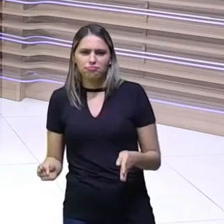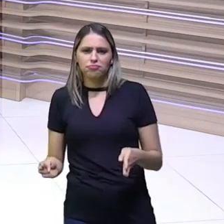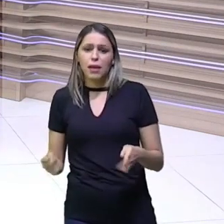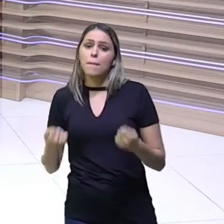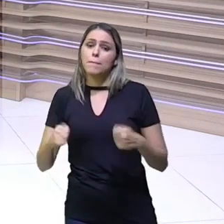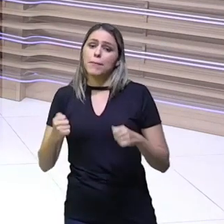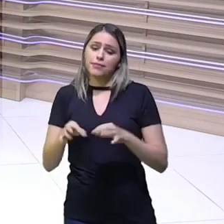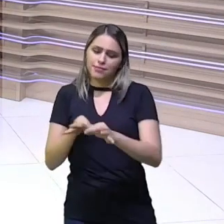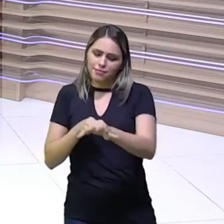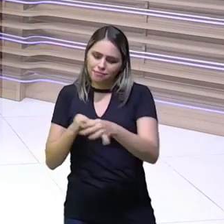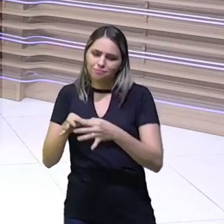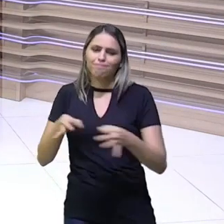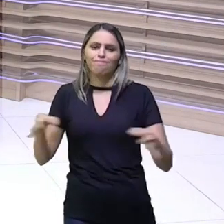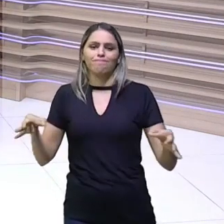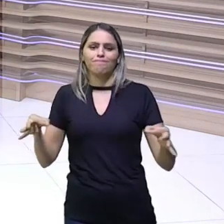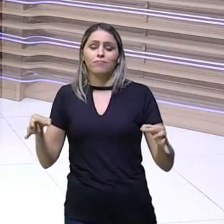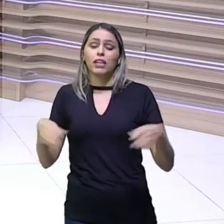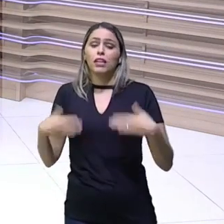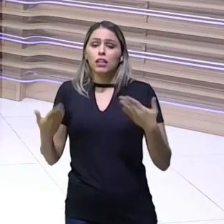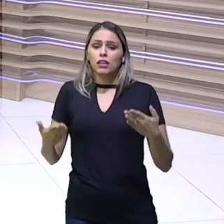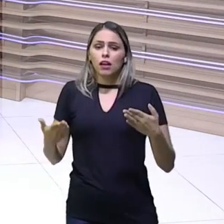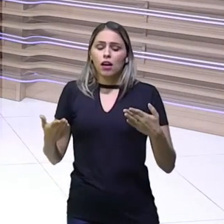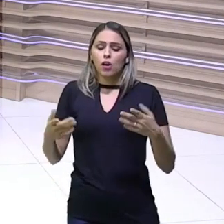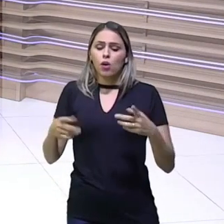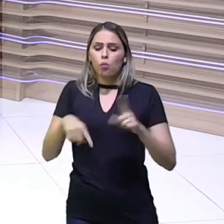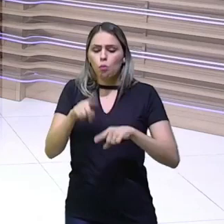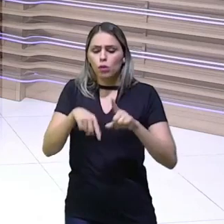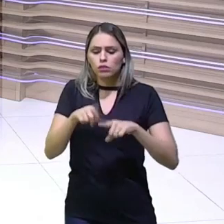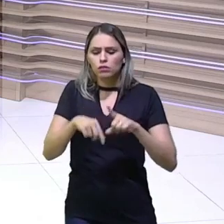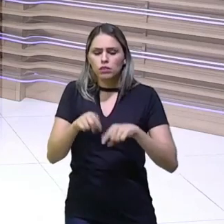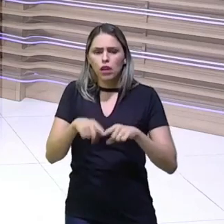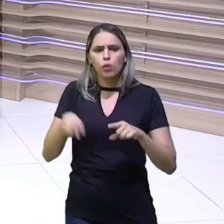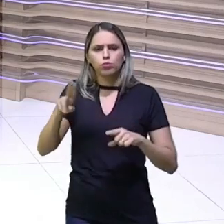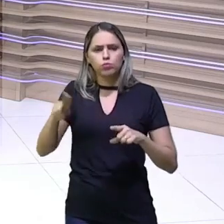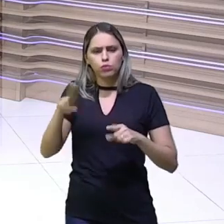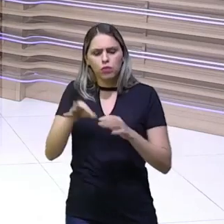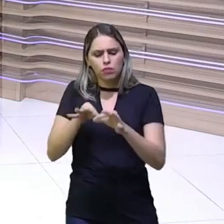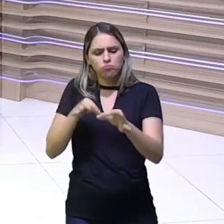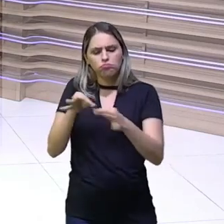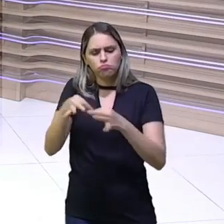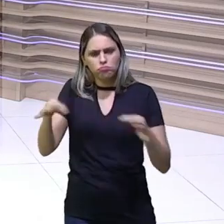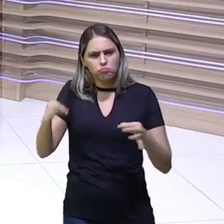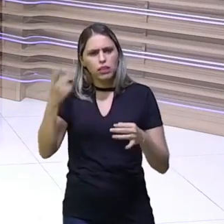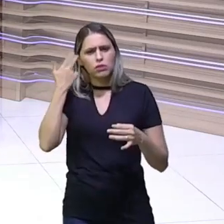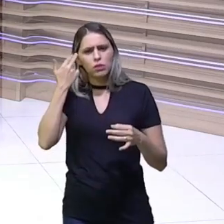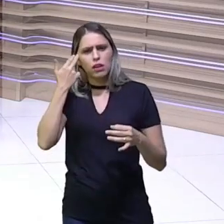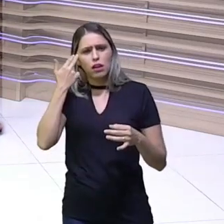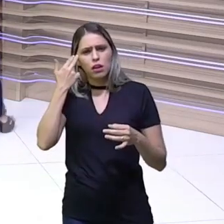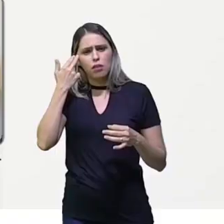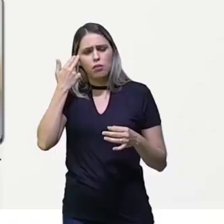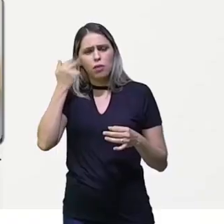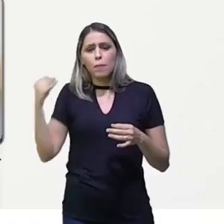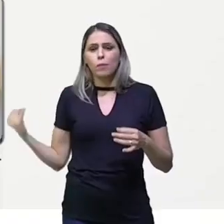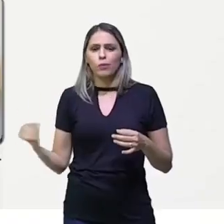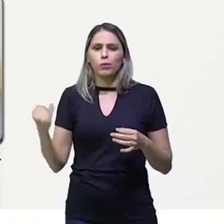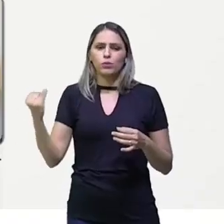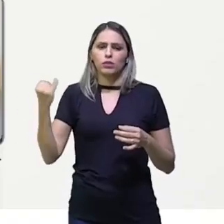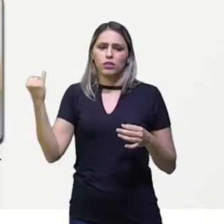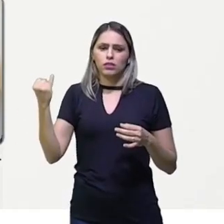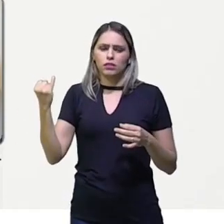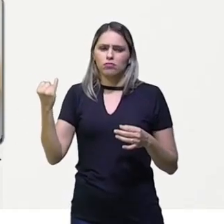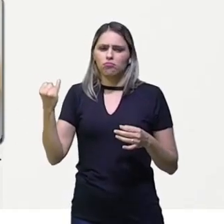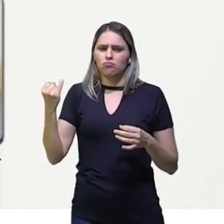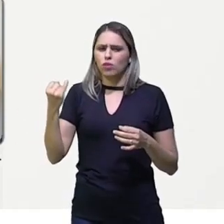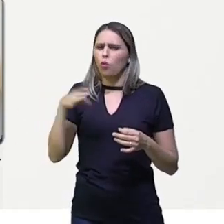as medidas convencionais que usamos esses instrumentos na sua casa são os